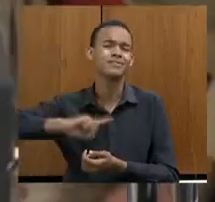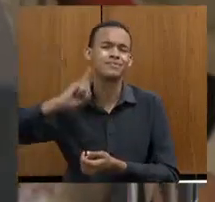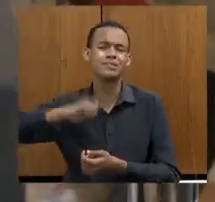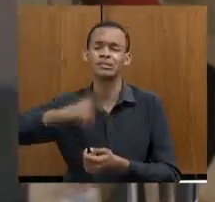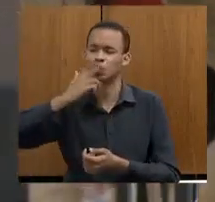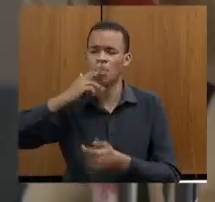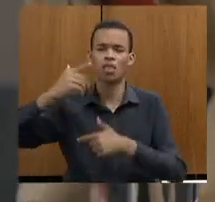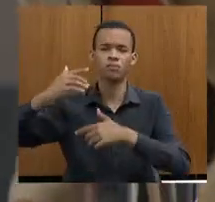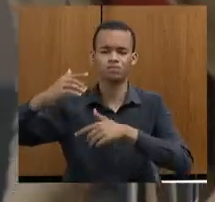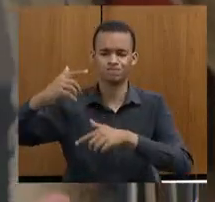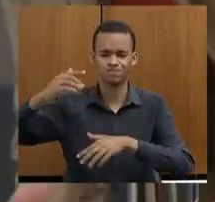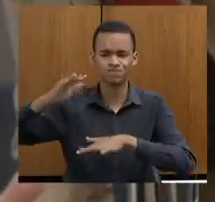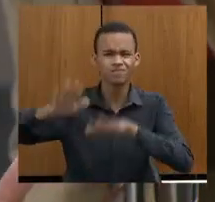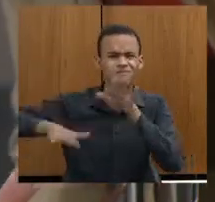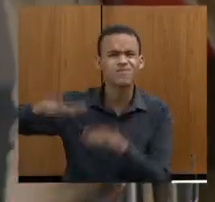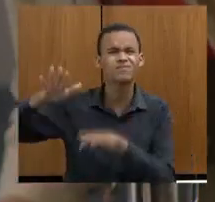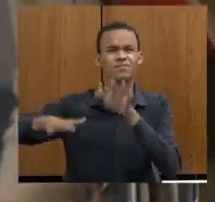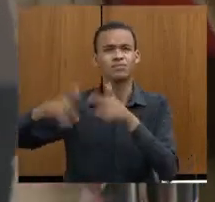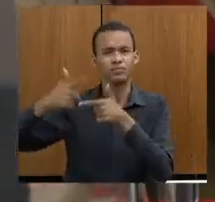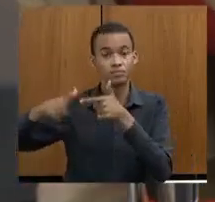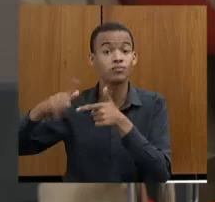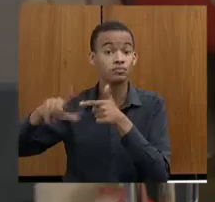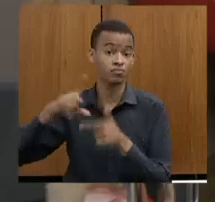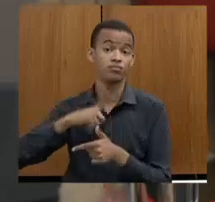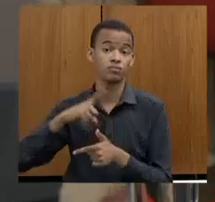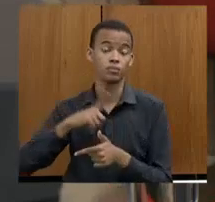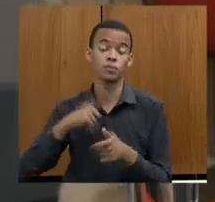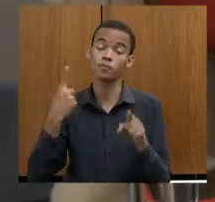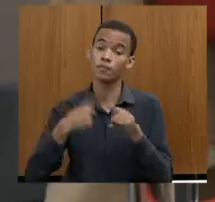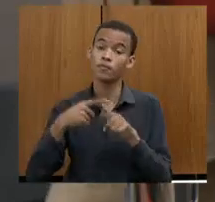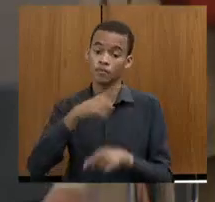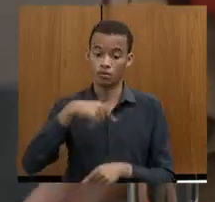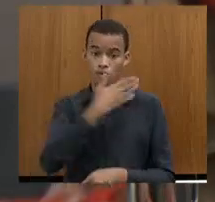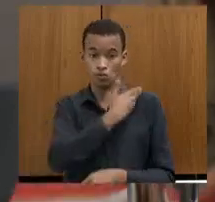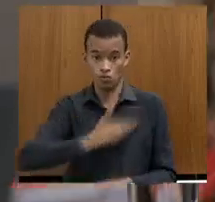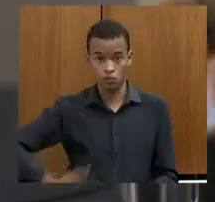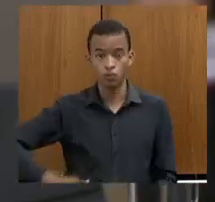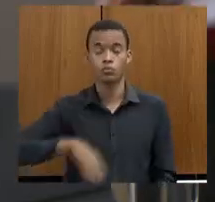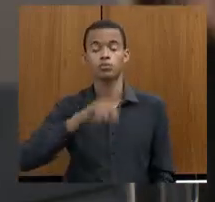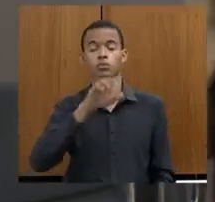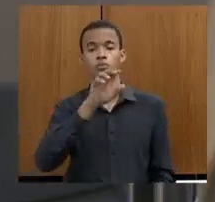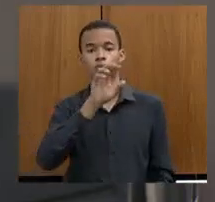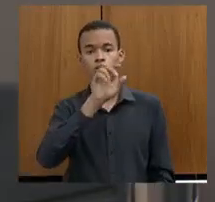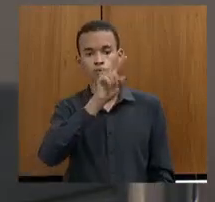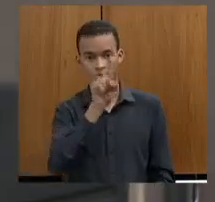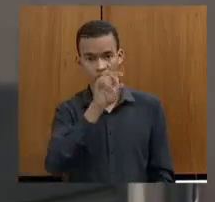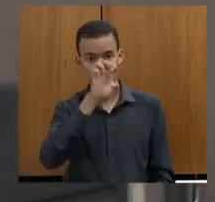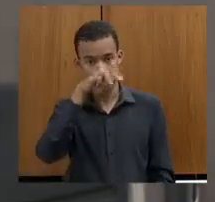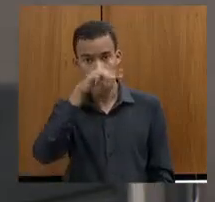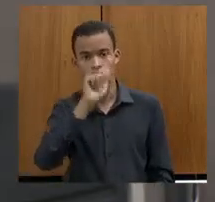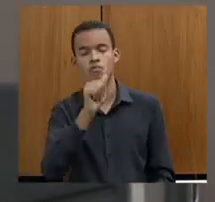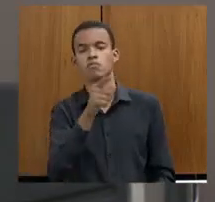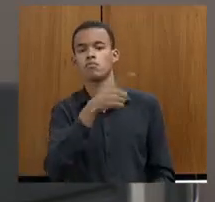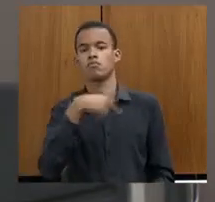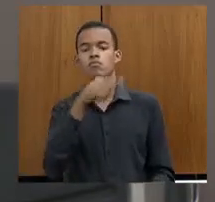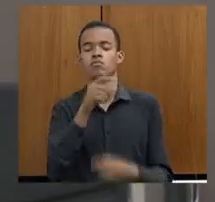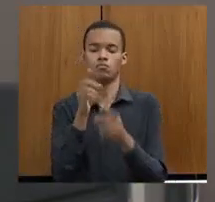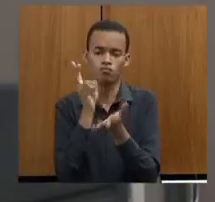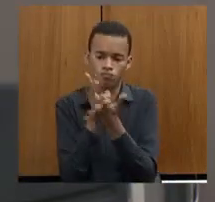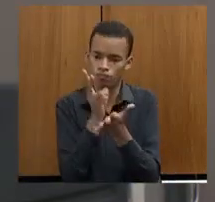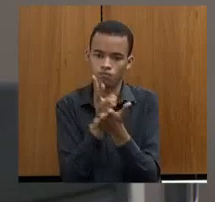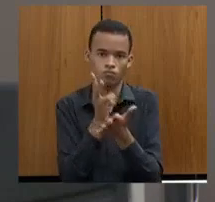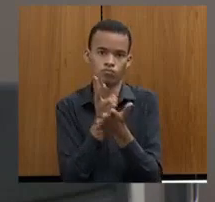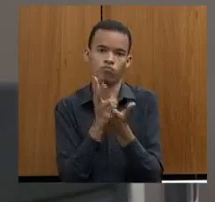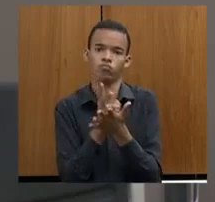fiscal e nós ganhador Romeu Zema ele não vai passar por isso de novo este risco ele não vai correr então